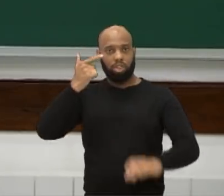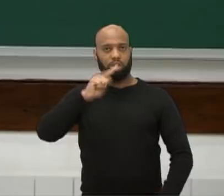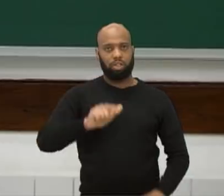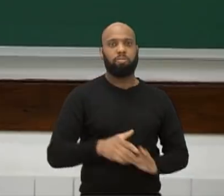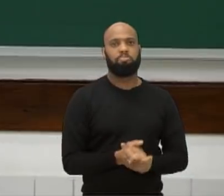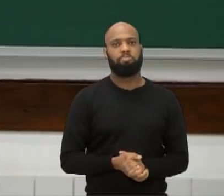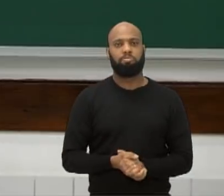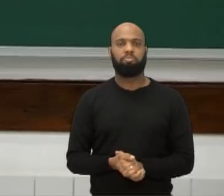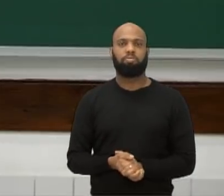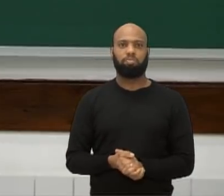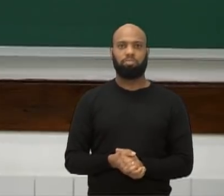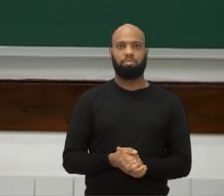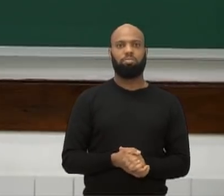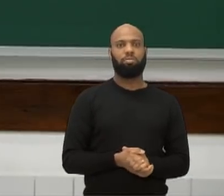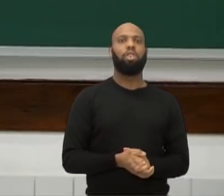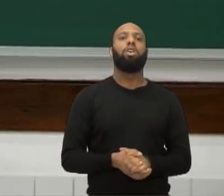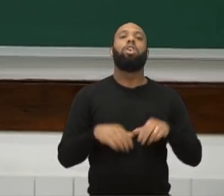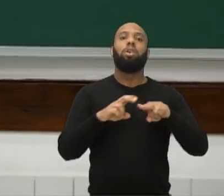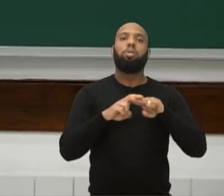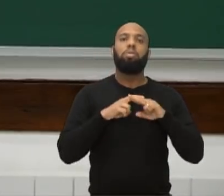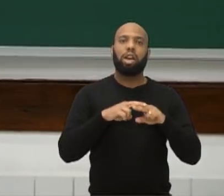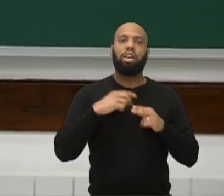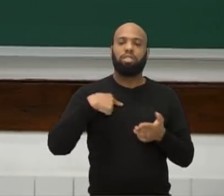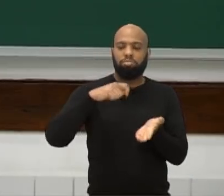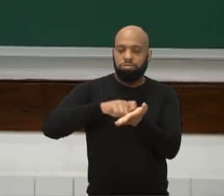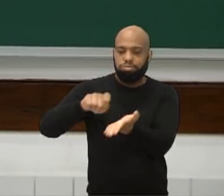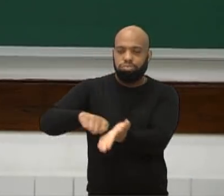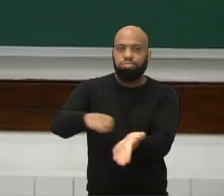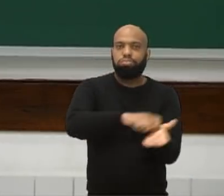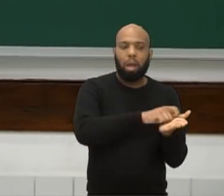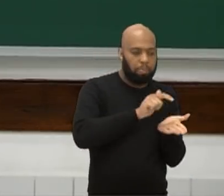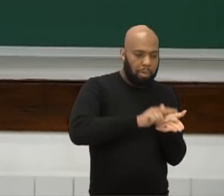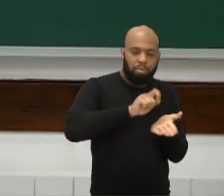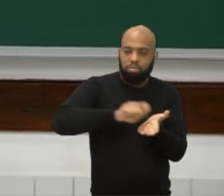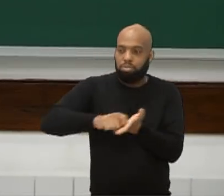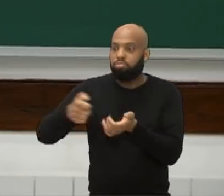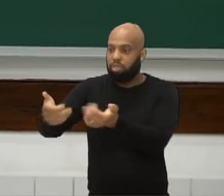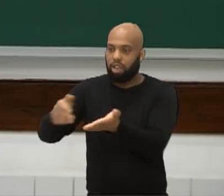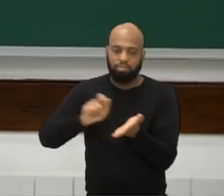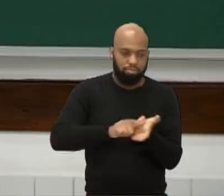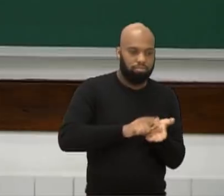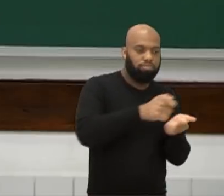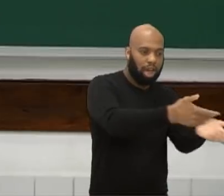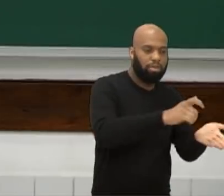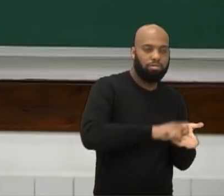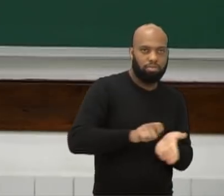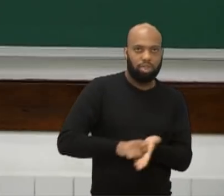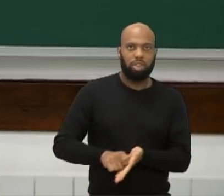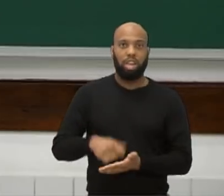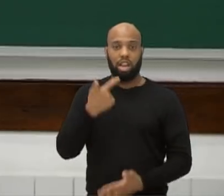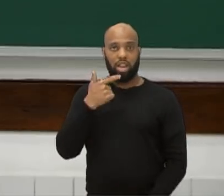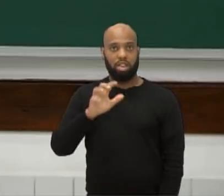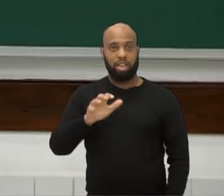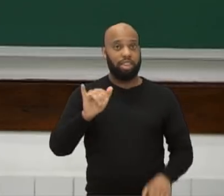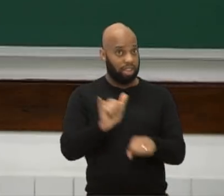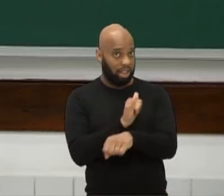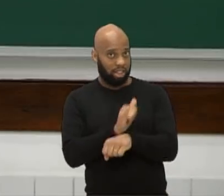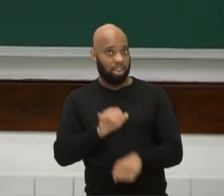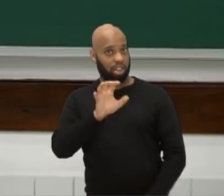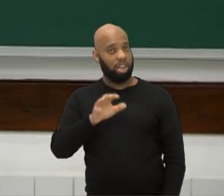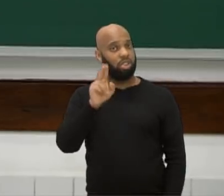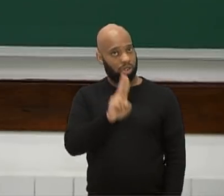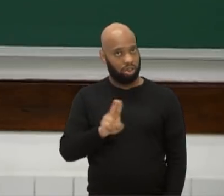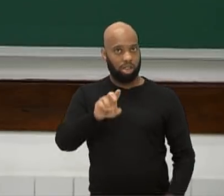comunicavam. Então, comunicavam por meio de bilhetes, de folhetos nessa língua. E essa foi uma das estratégias deles. Olha